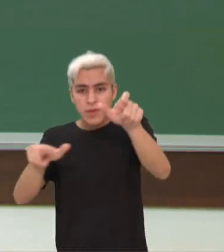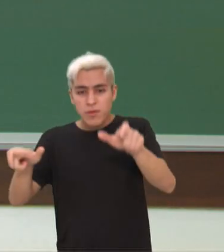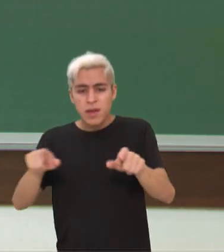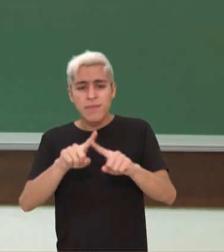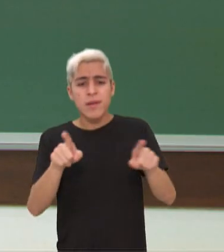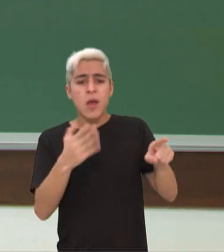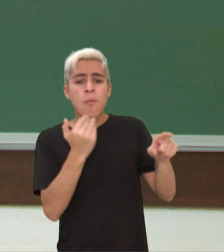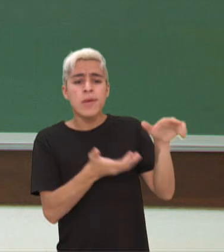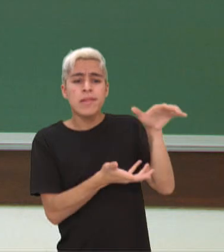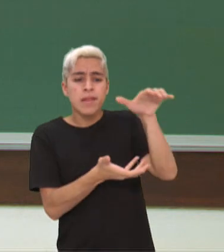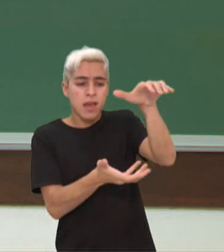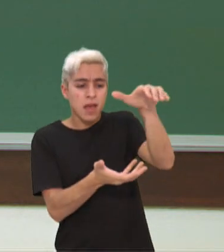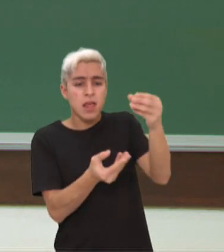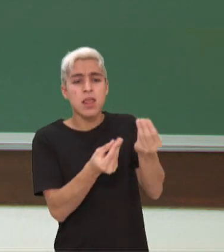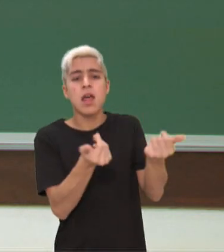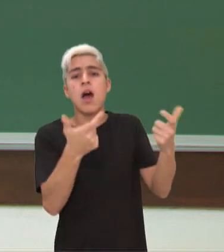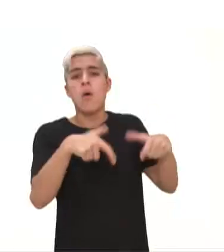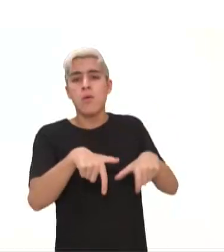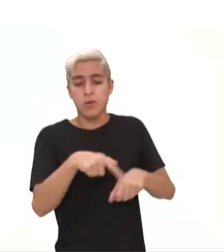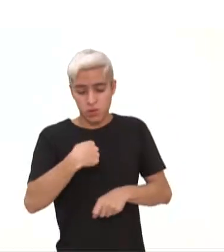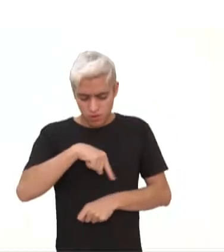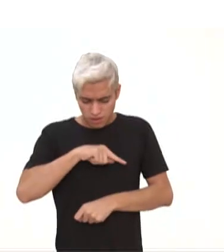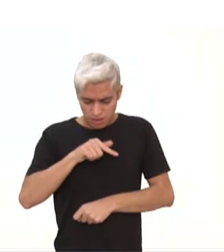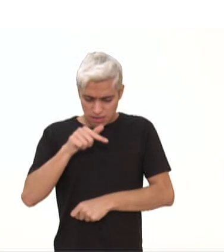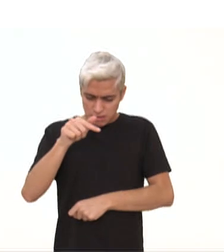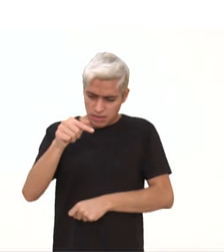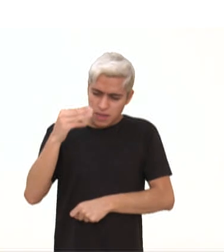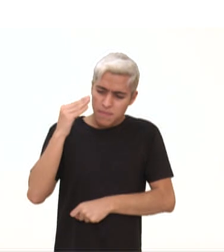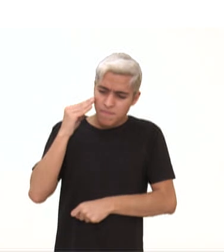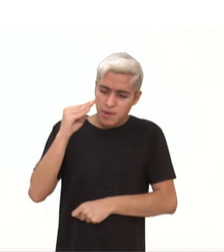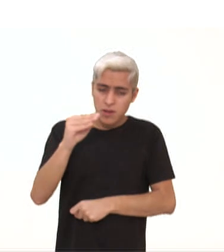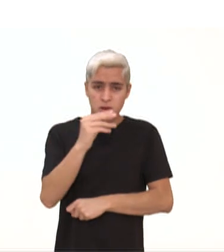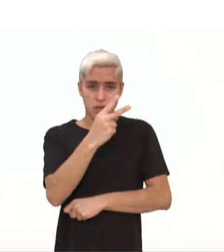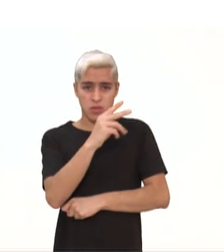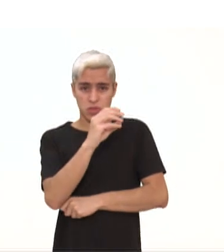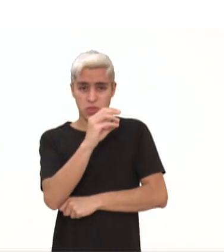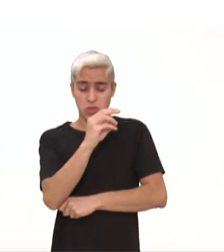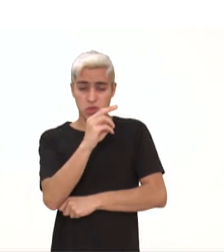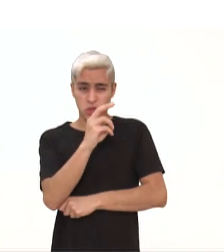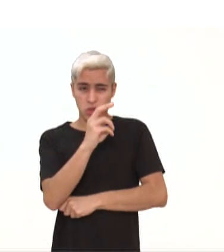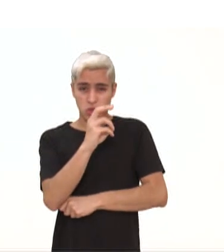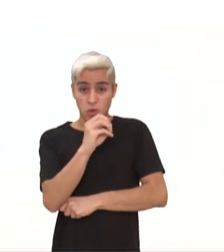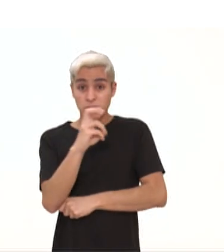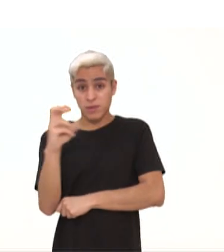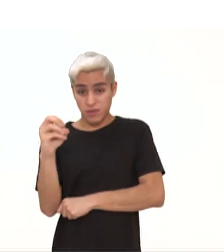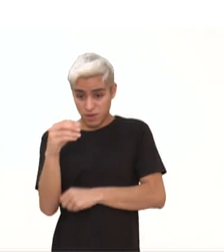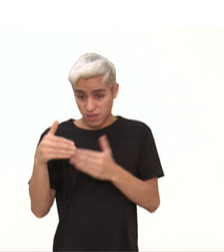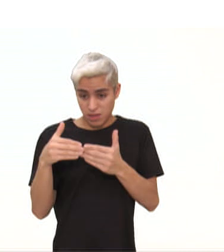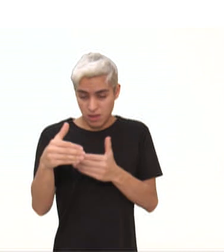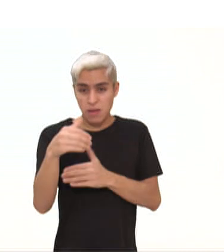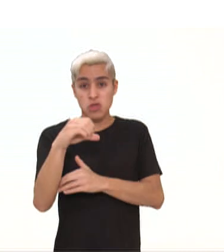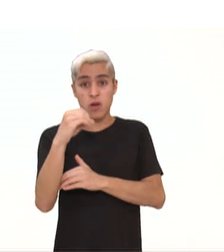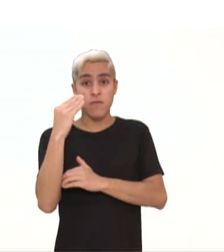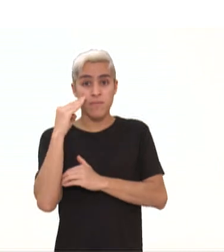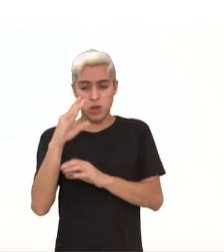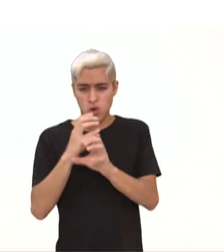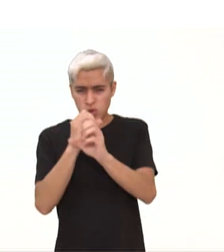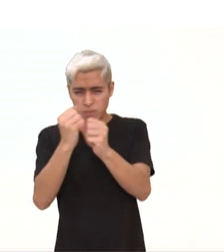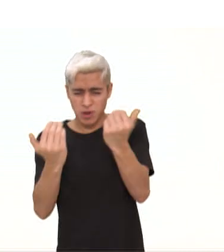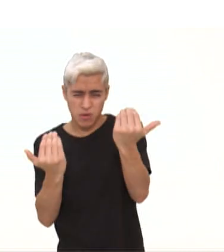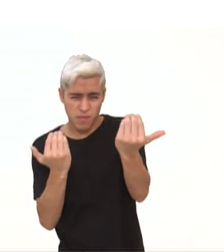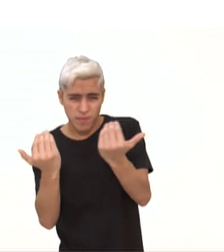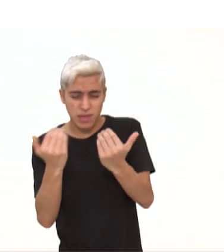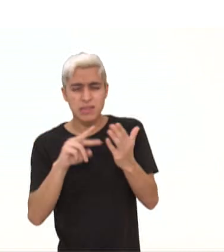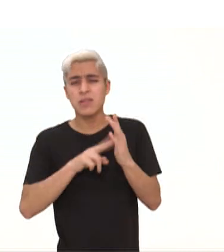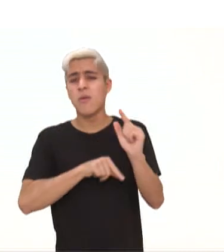vai parar tudo isso, né? Nós somos 7 bilhões, em 2050 seremos 9 bilhões pelas estimativas. Significa que se